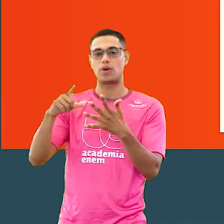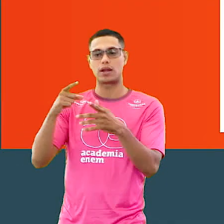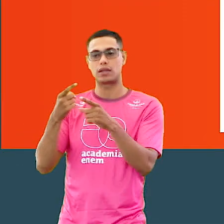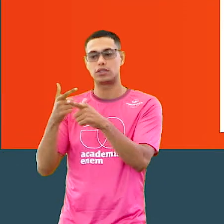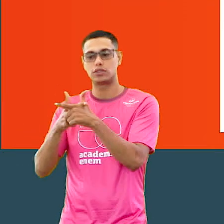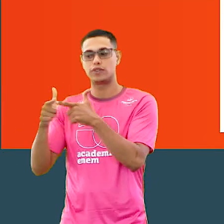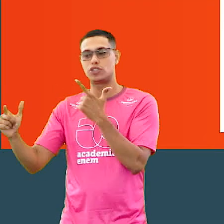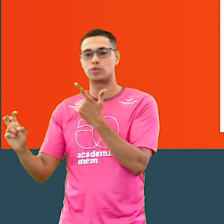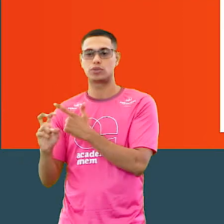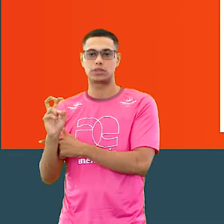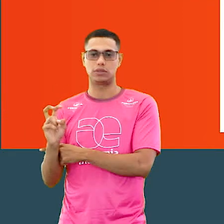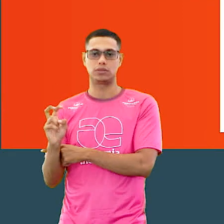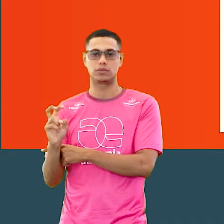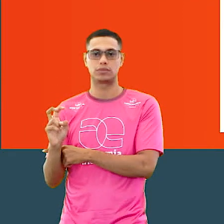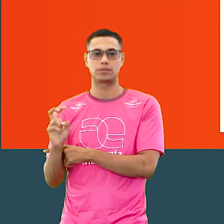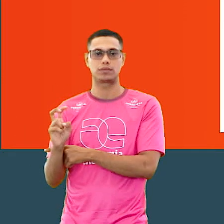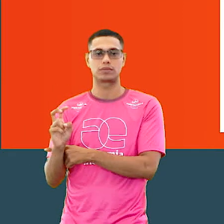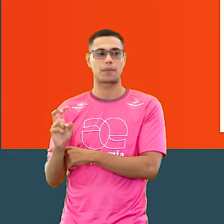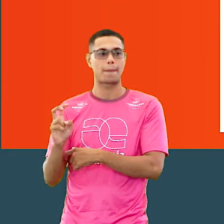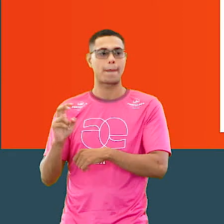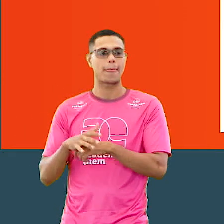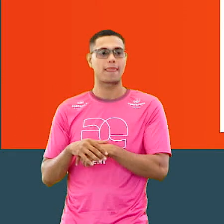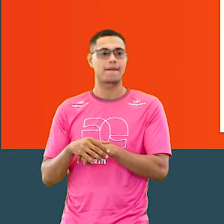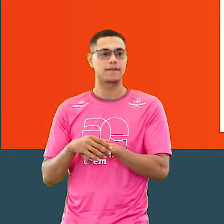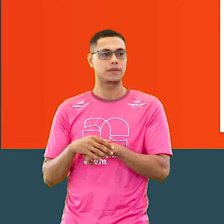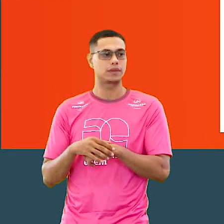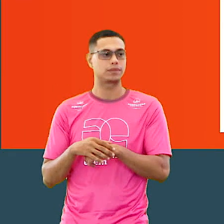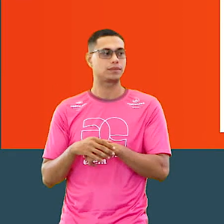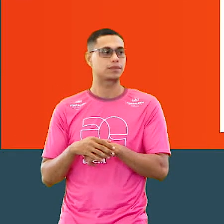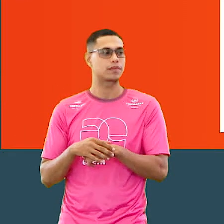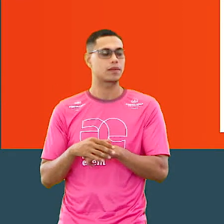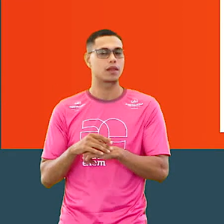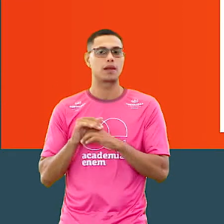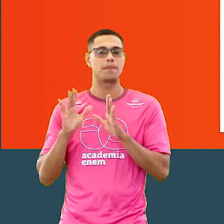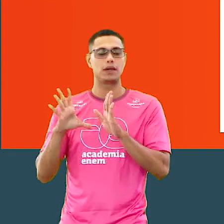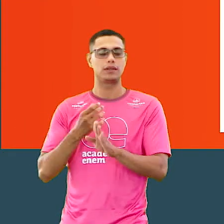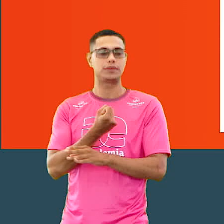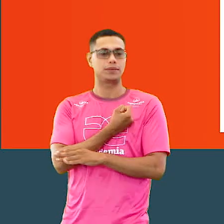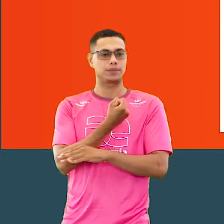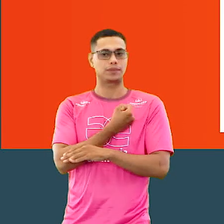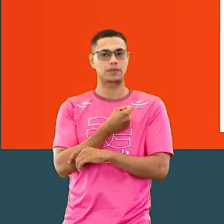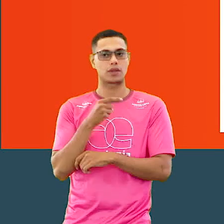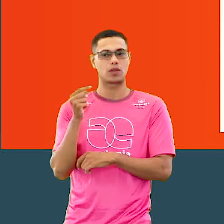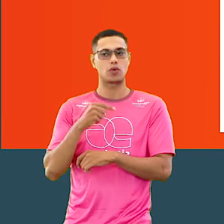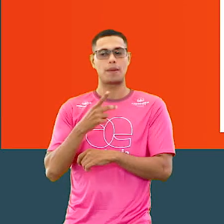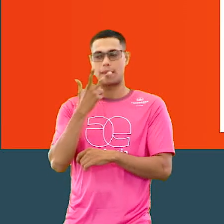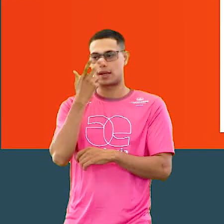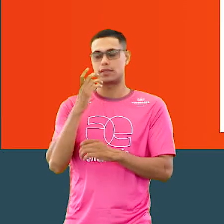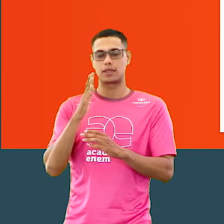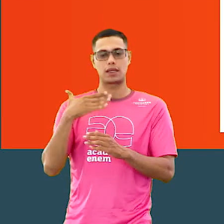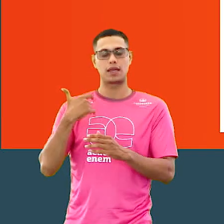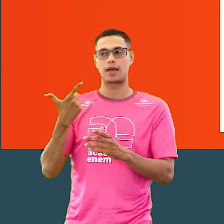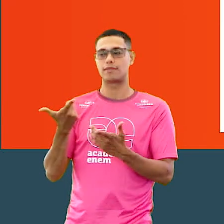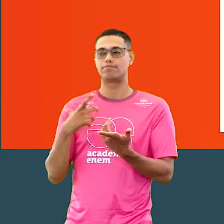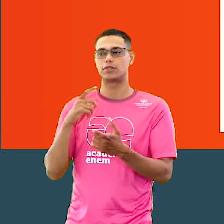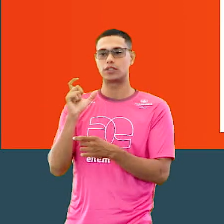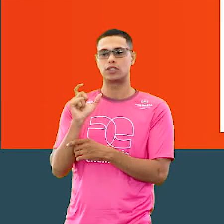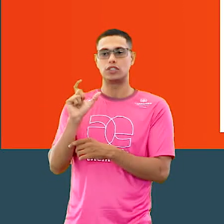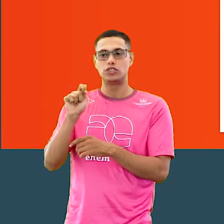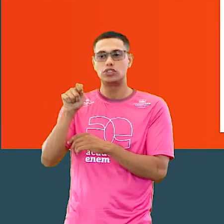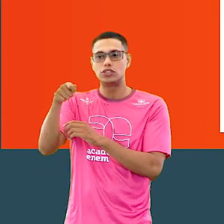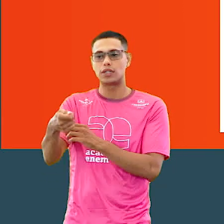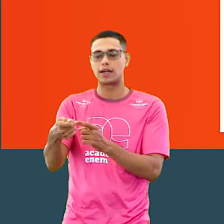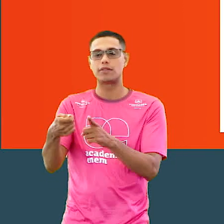5, beleza, está ali a sua nota. E aquela nota, gente, é a sua chave, é a chave da